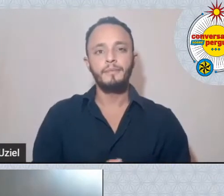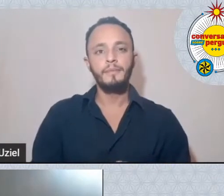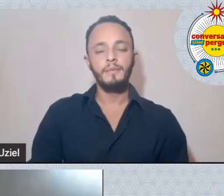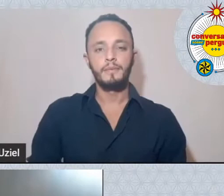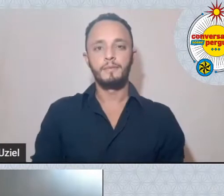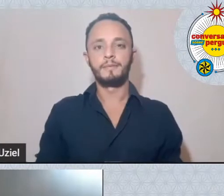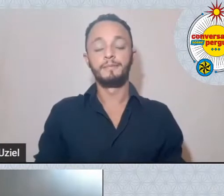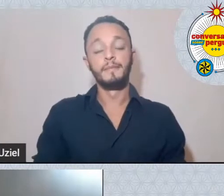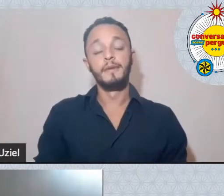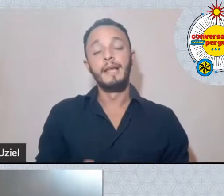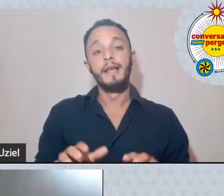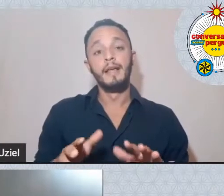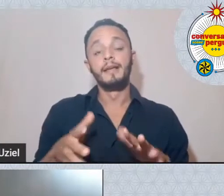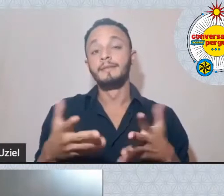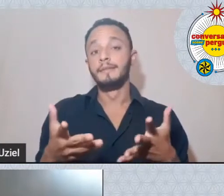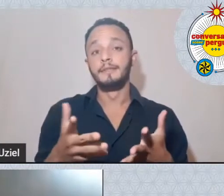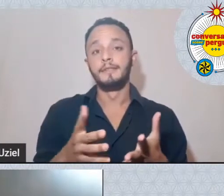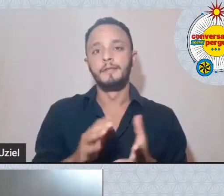Então,